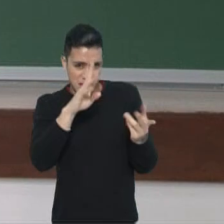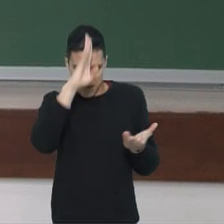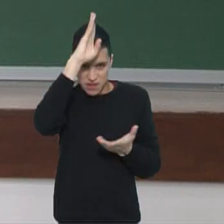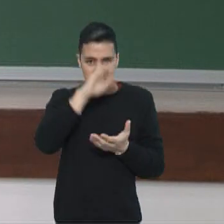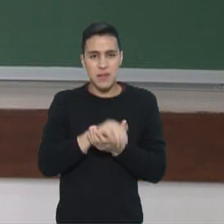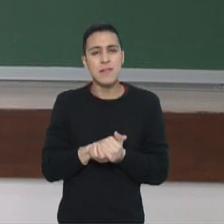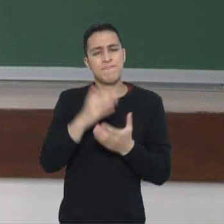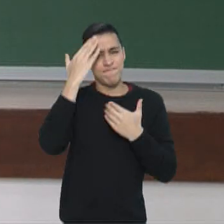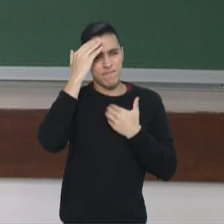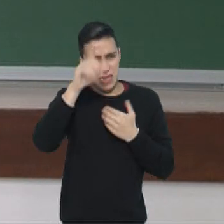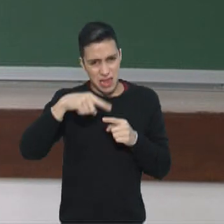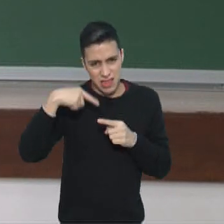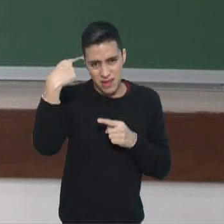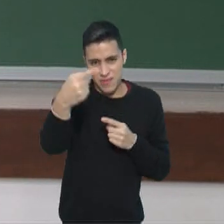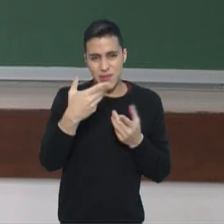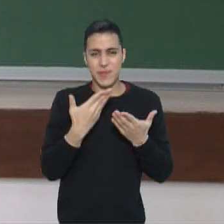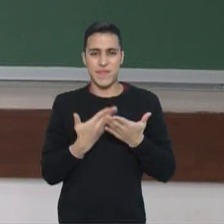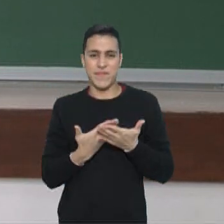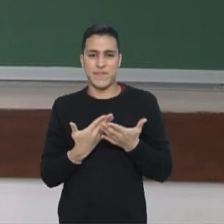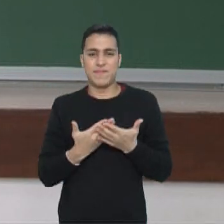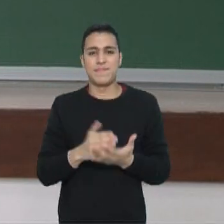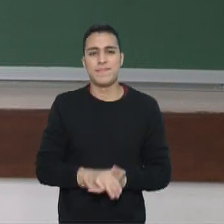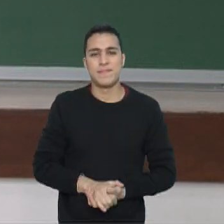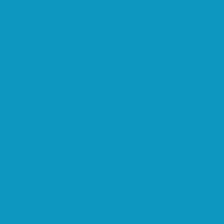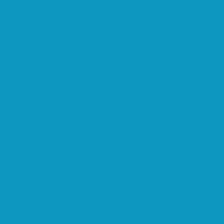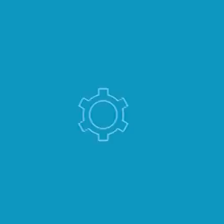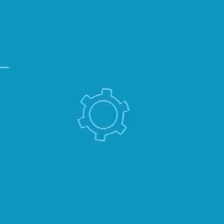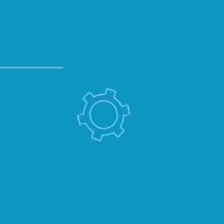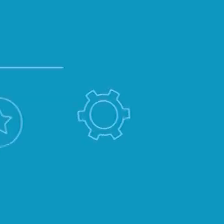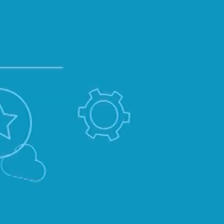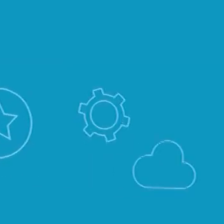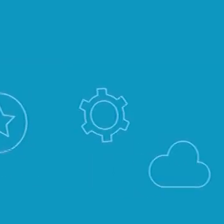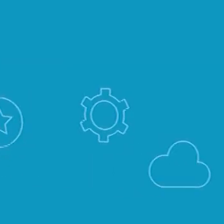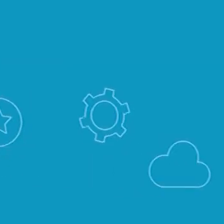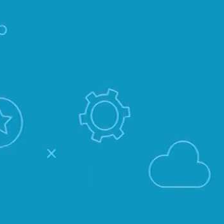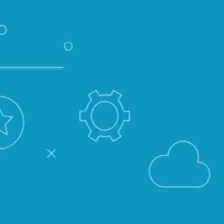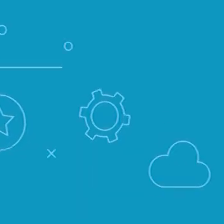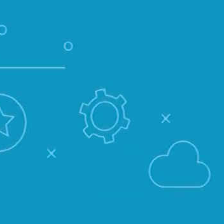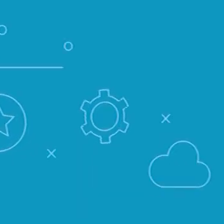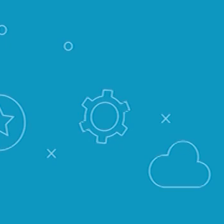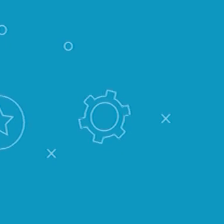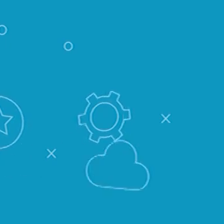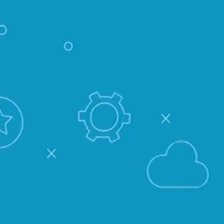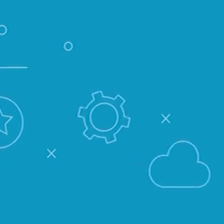obrigada, então, pessoal, e até a próxima aula.